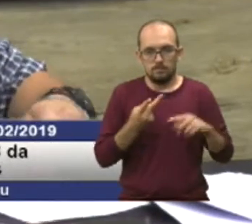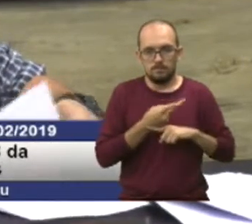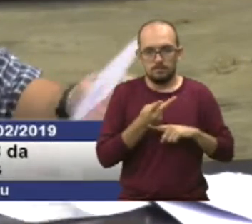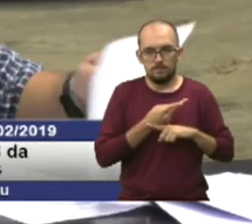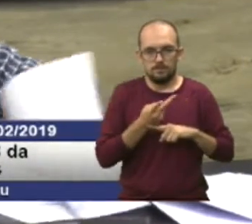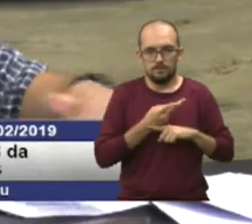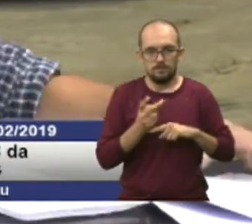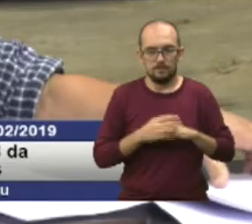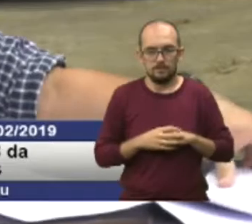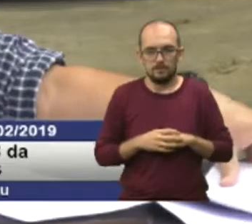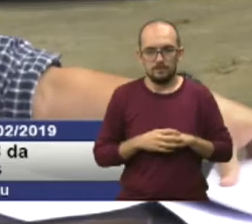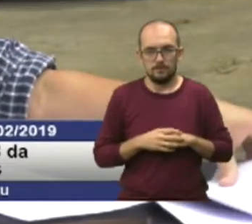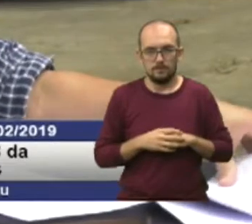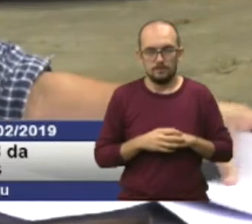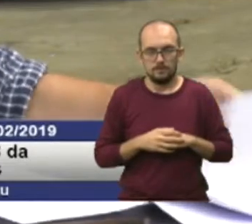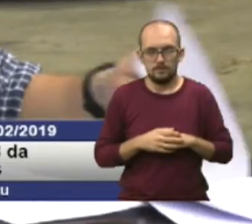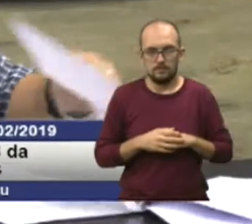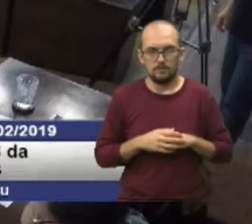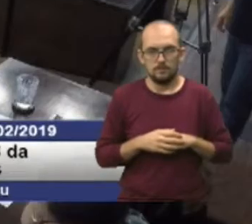quadro.